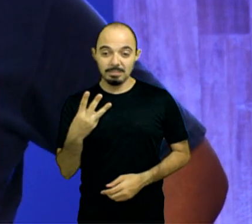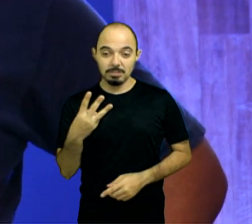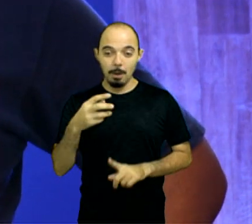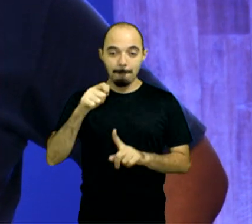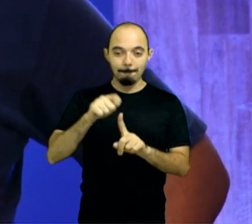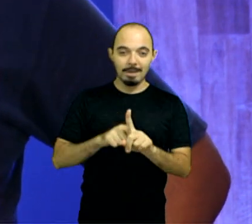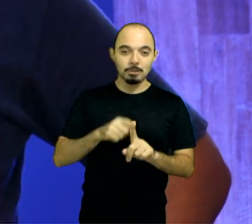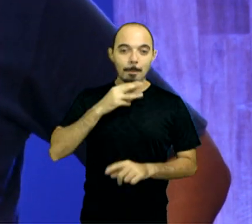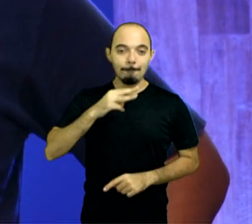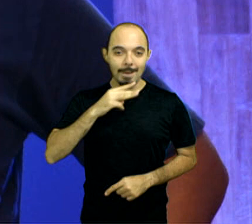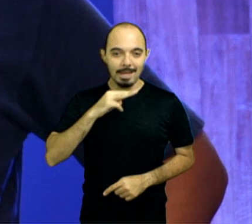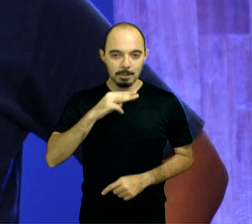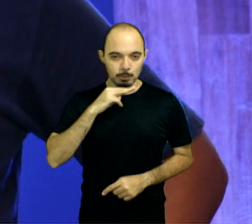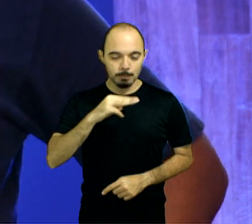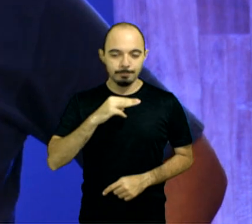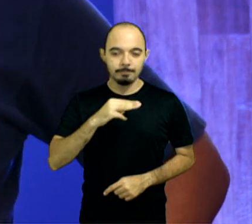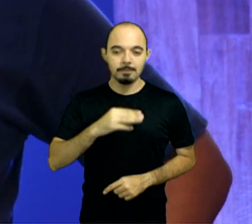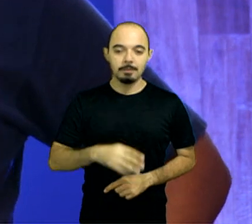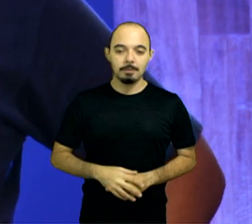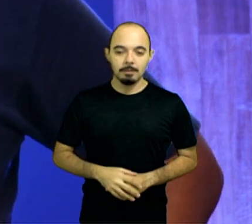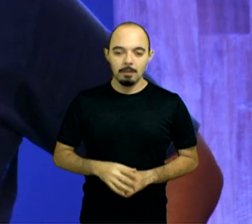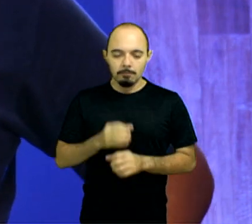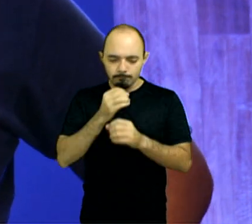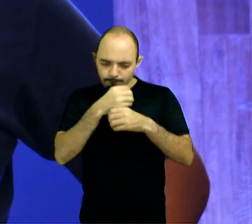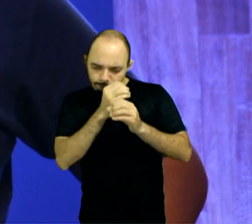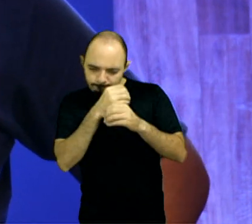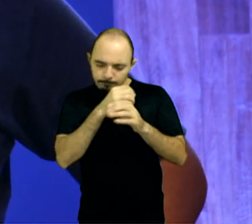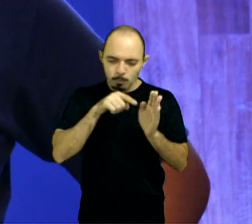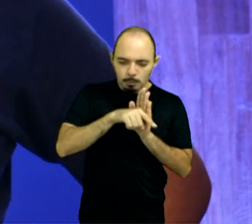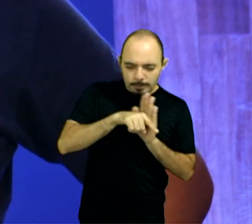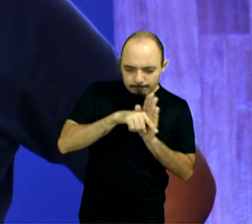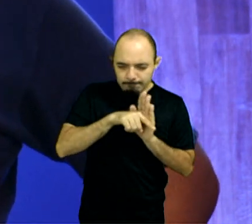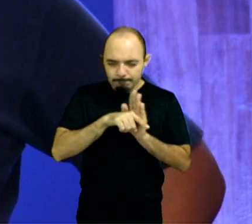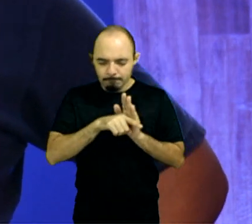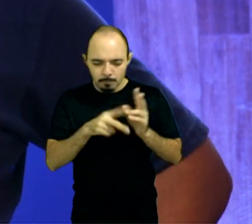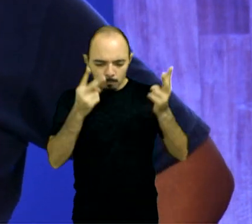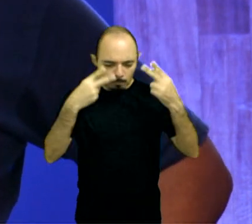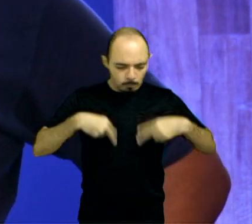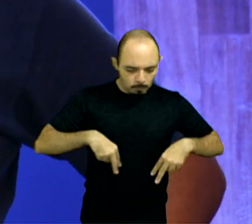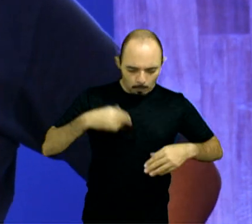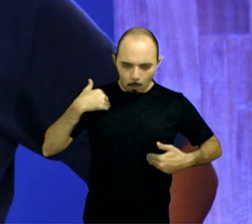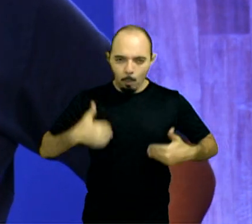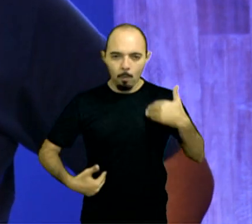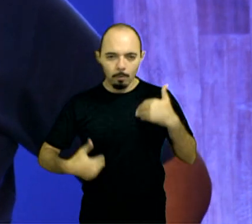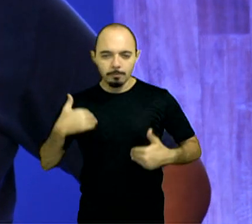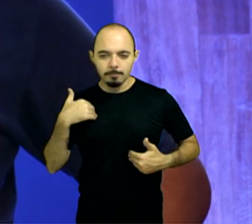magnética. Aí apontou, realmente era um cavernoma, ele teve certeza e marcou a cirurgia.